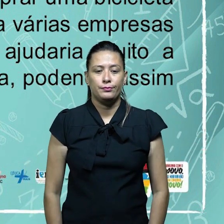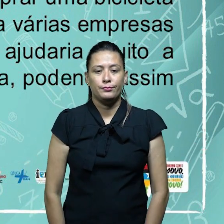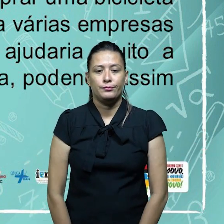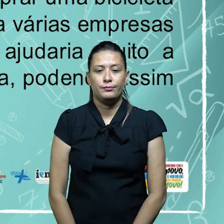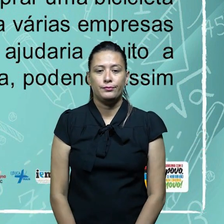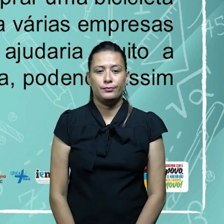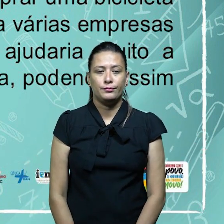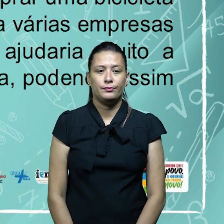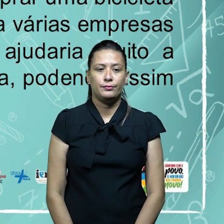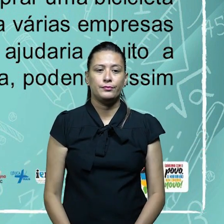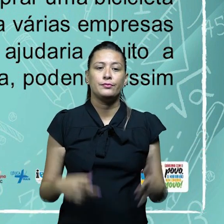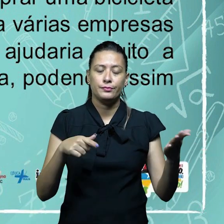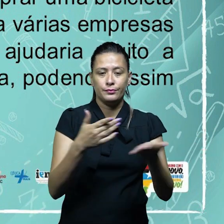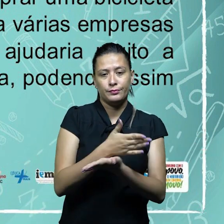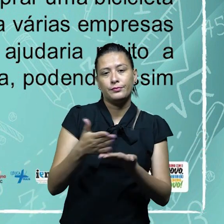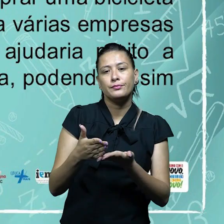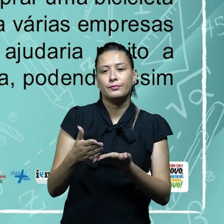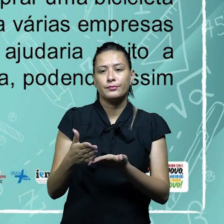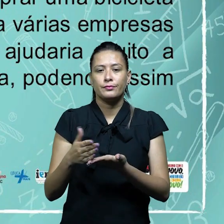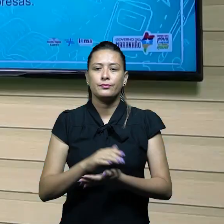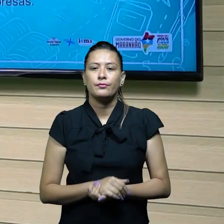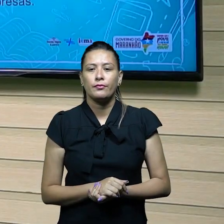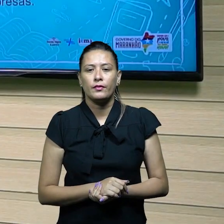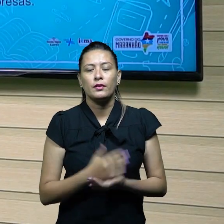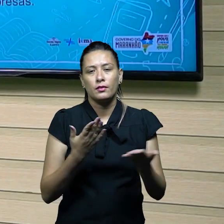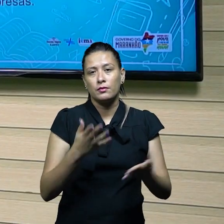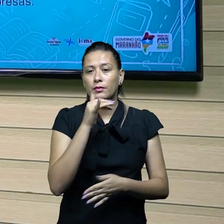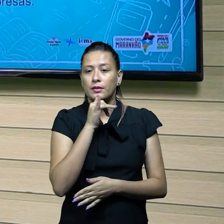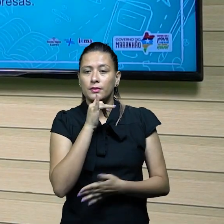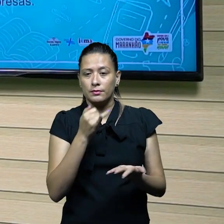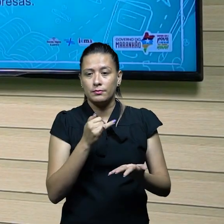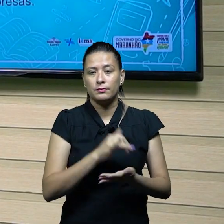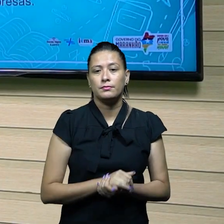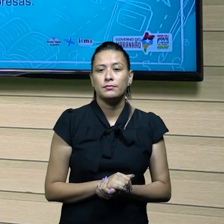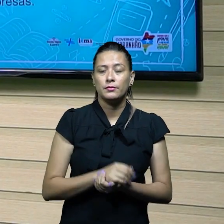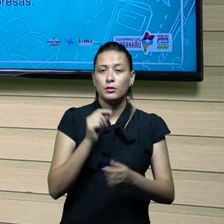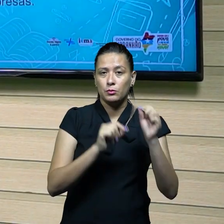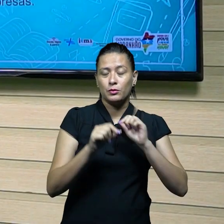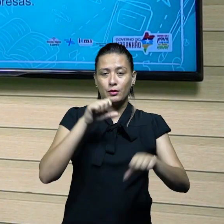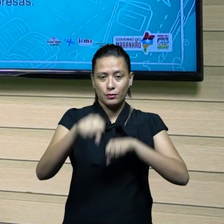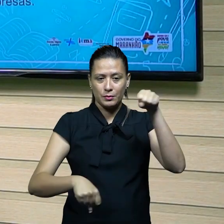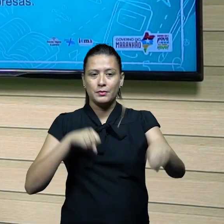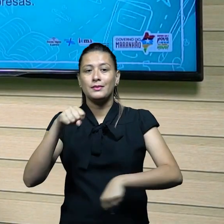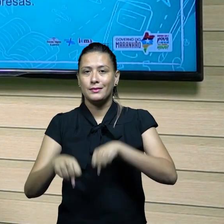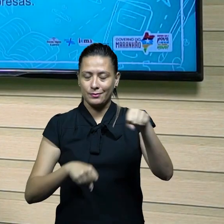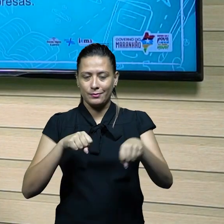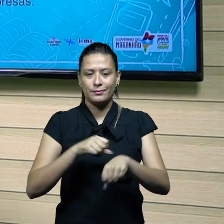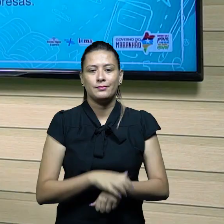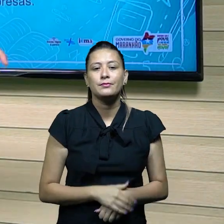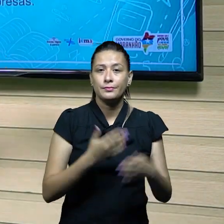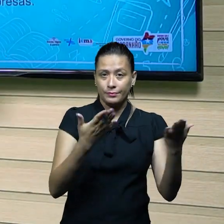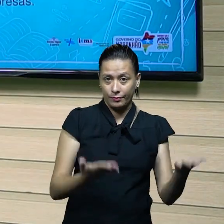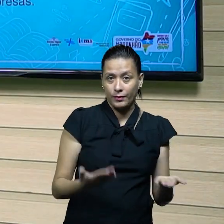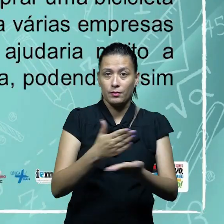Nós vamos utilizar um dilema de uma bicicleta para essa explicação. Então, a partir daqui, nós vamos trabalhar toda a nossa aula em cima dessa situação da bicicleta, que ela vai